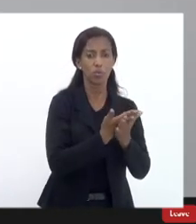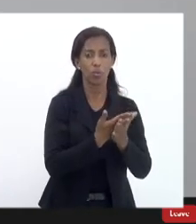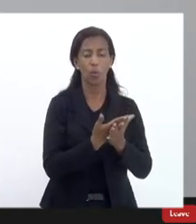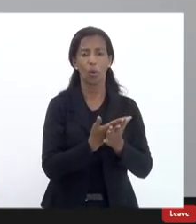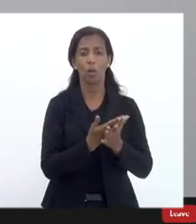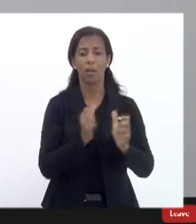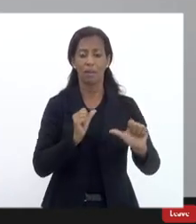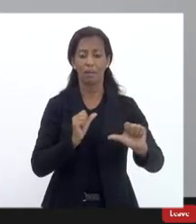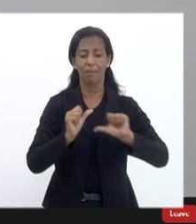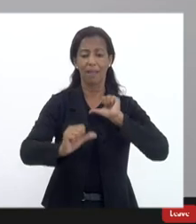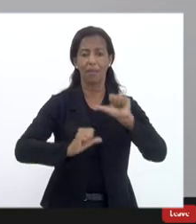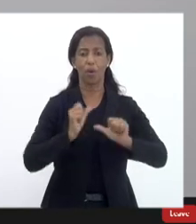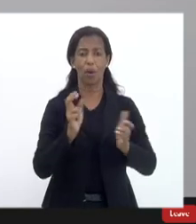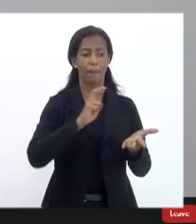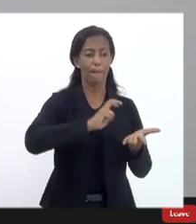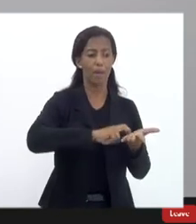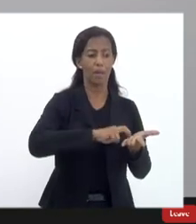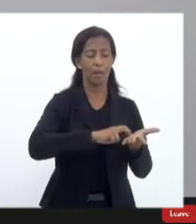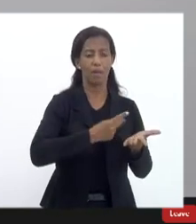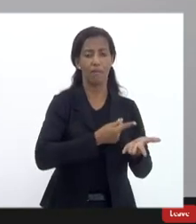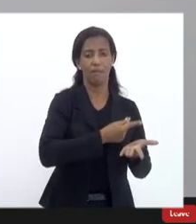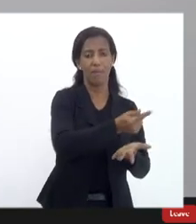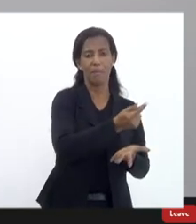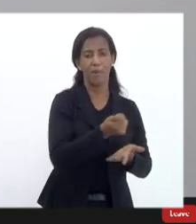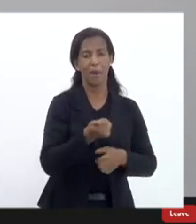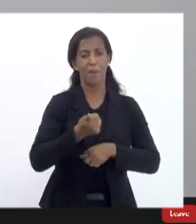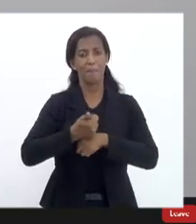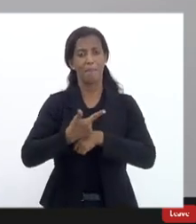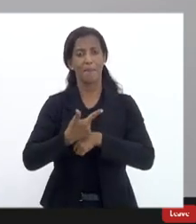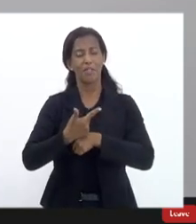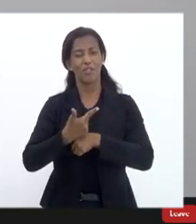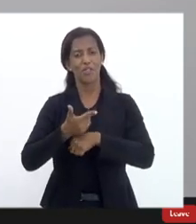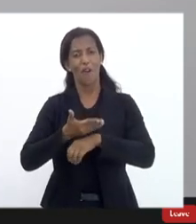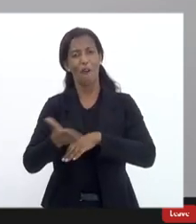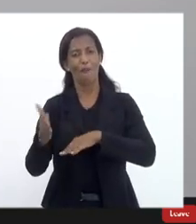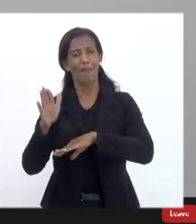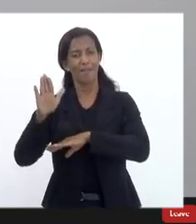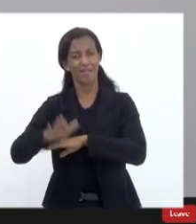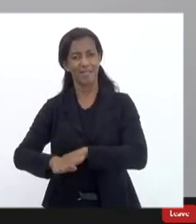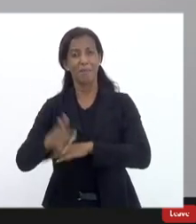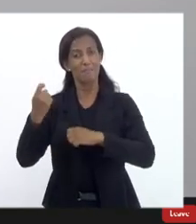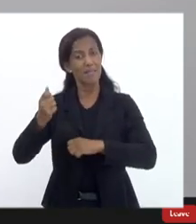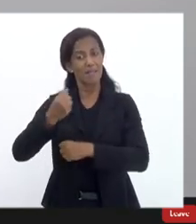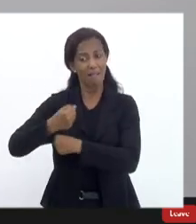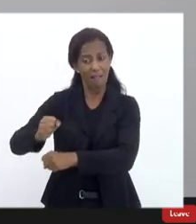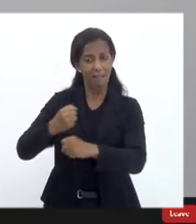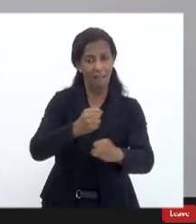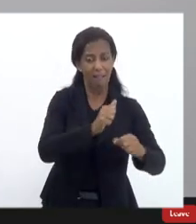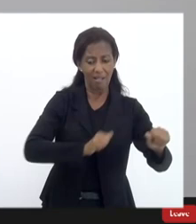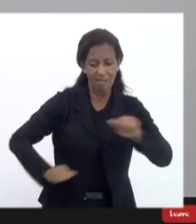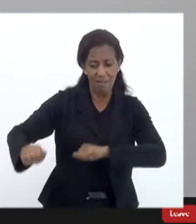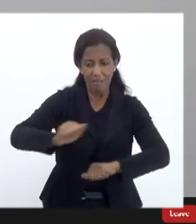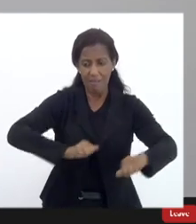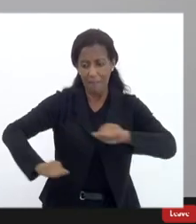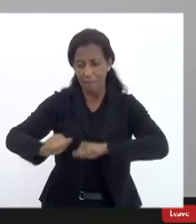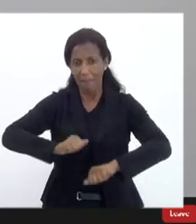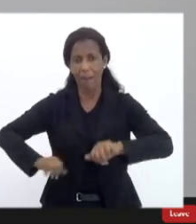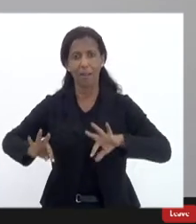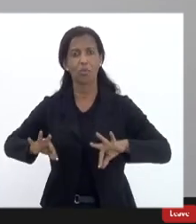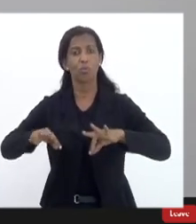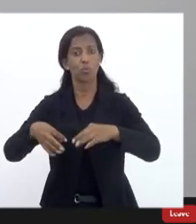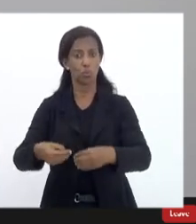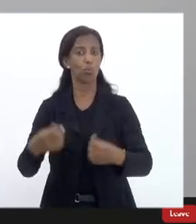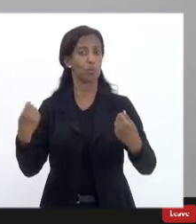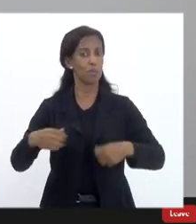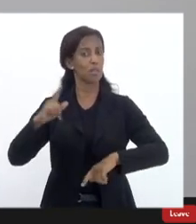de turnos não haja uma sanitização das salas de aula das carteiras escolares, das mesas, das cadeiras, enfim. Então,